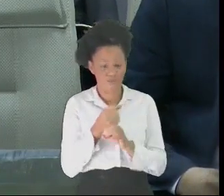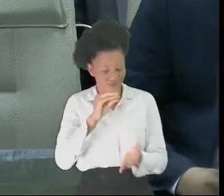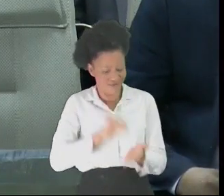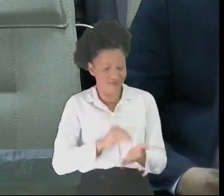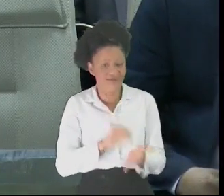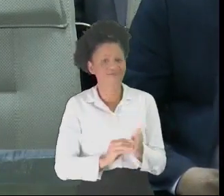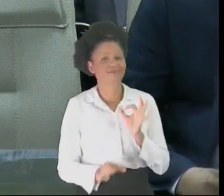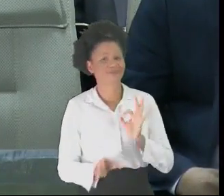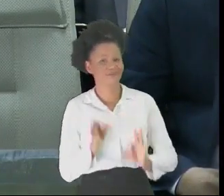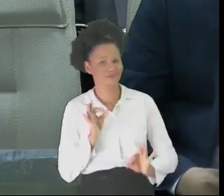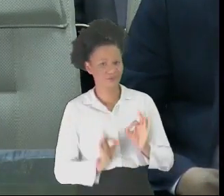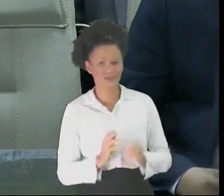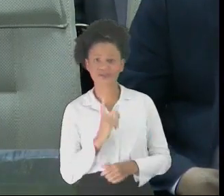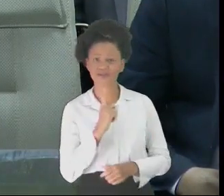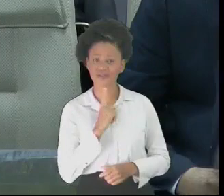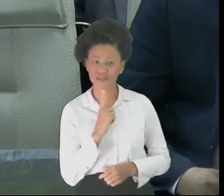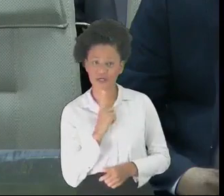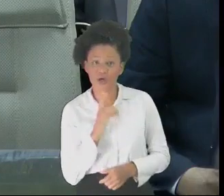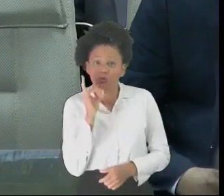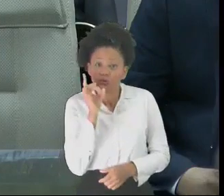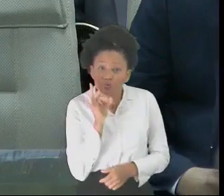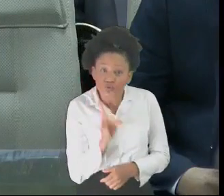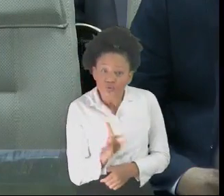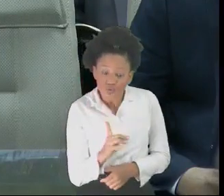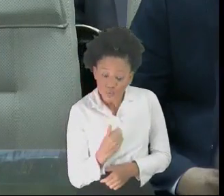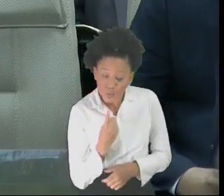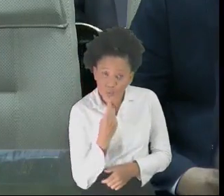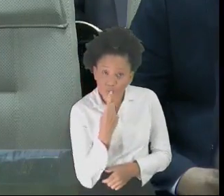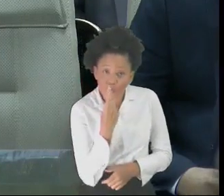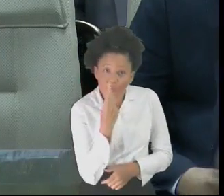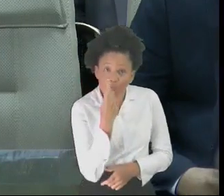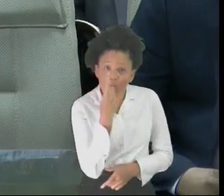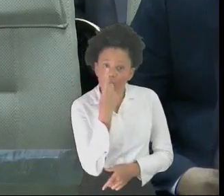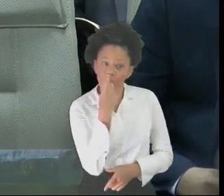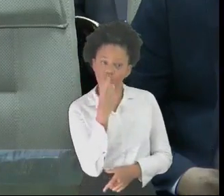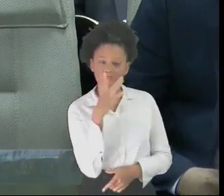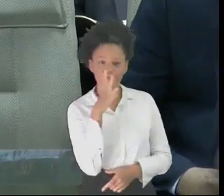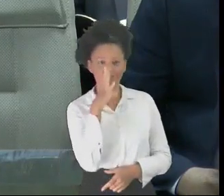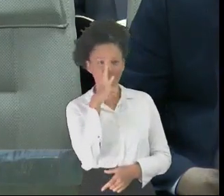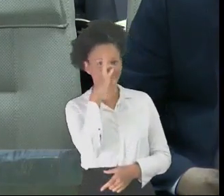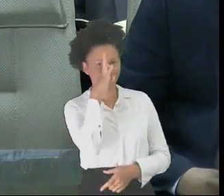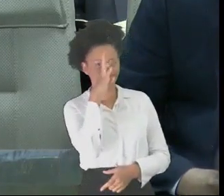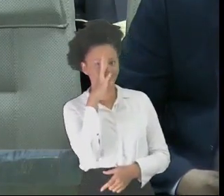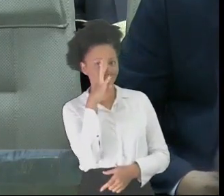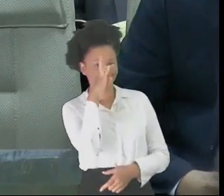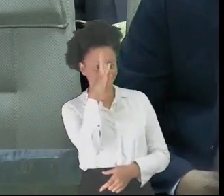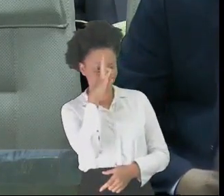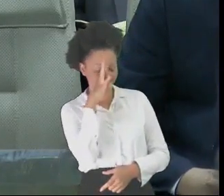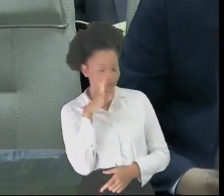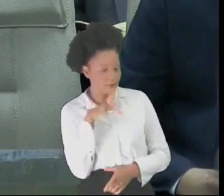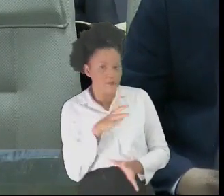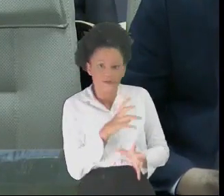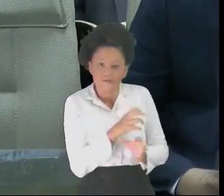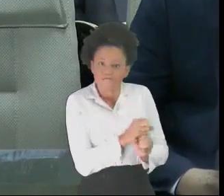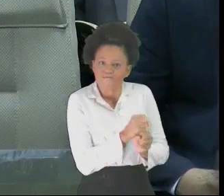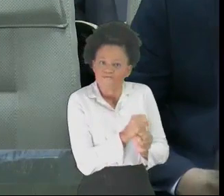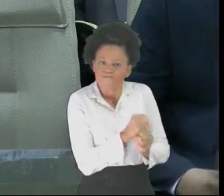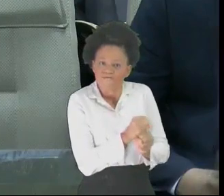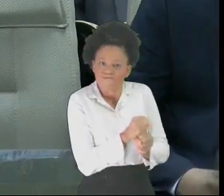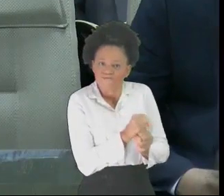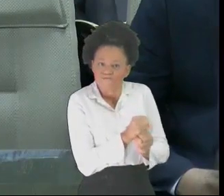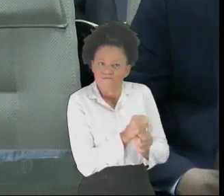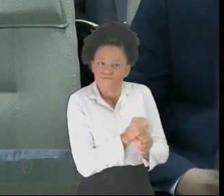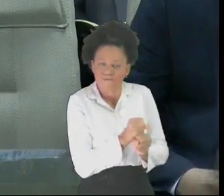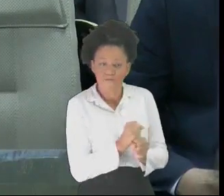opera. Somente há um que agora o resiste, o retém.